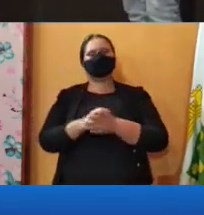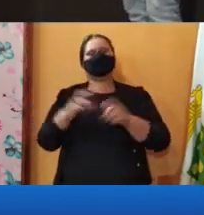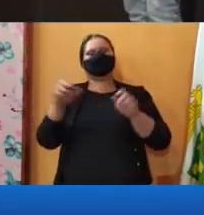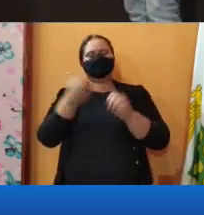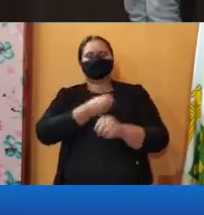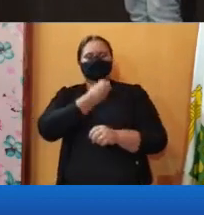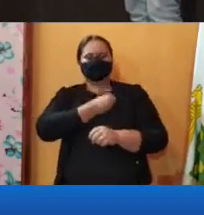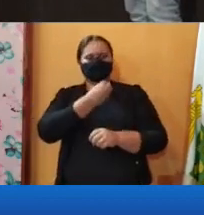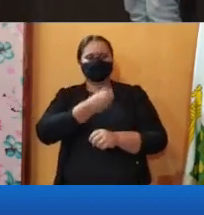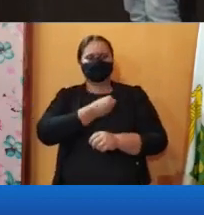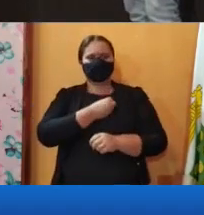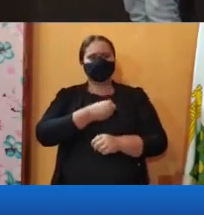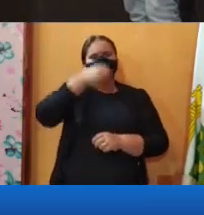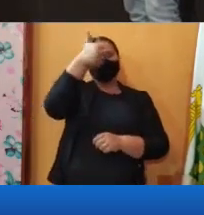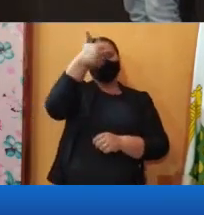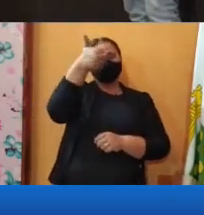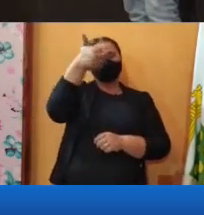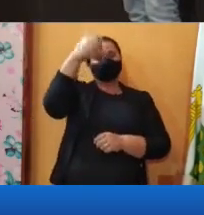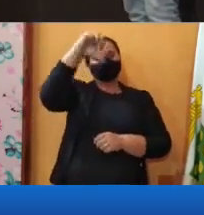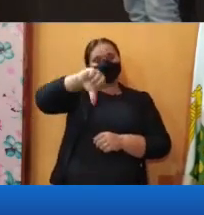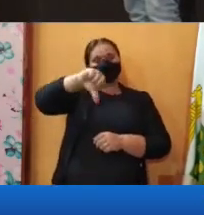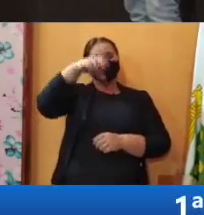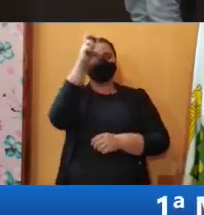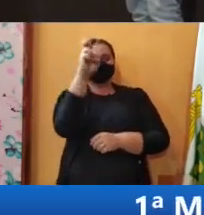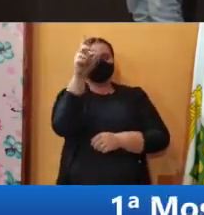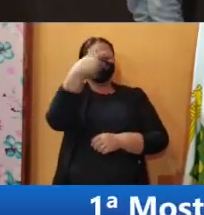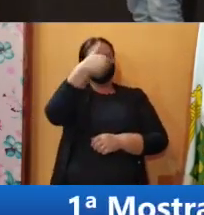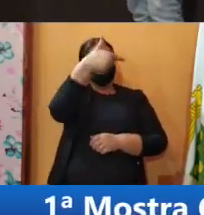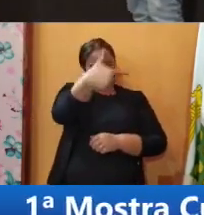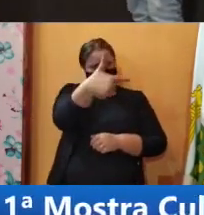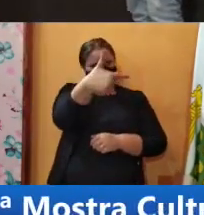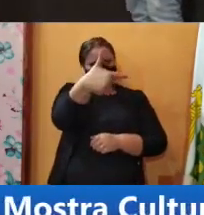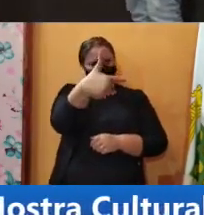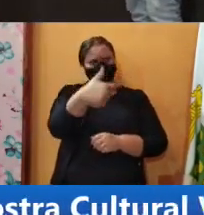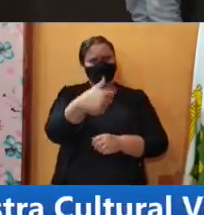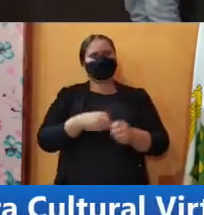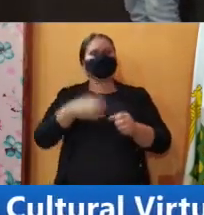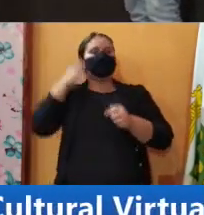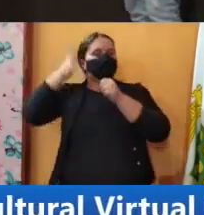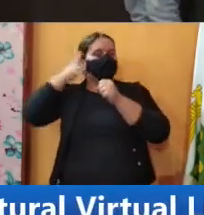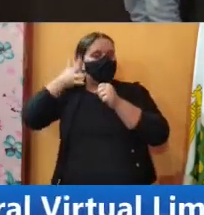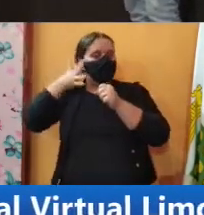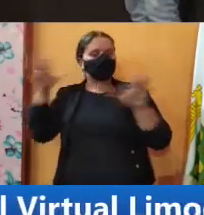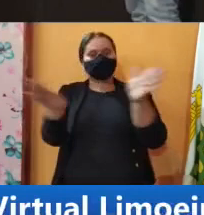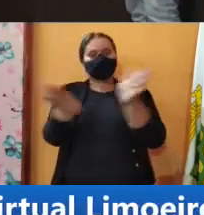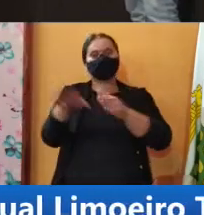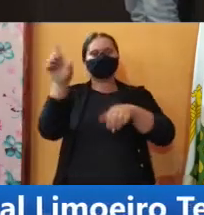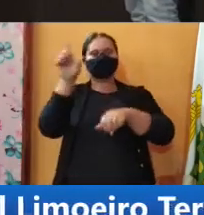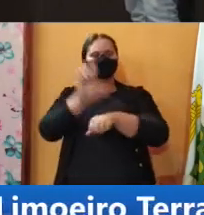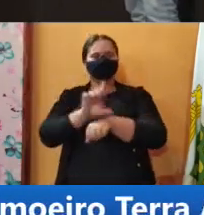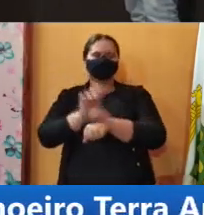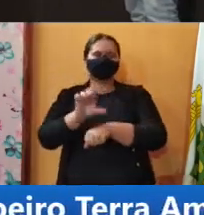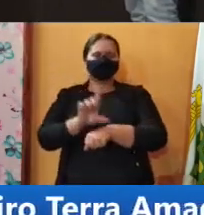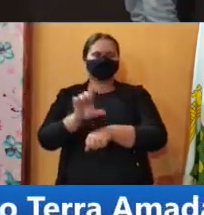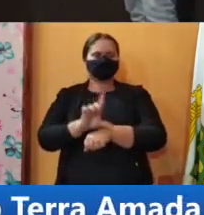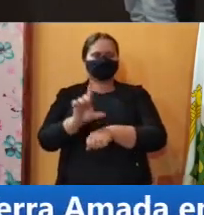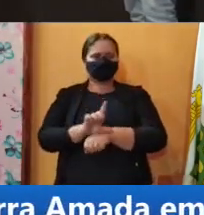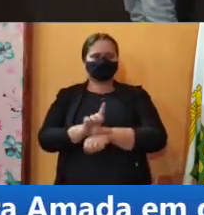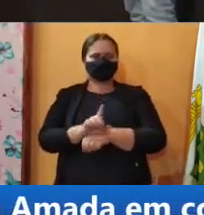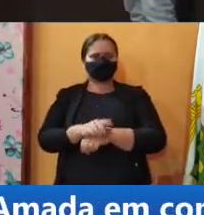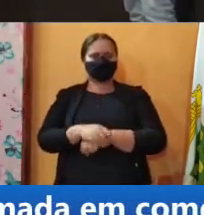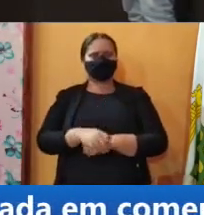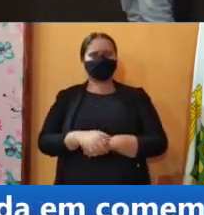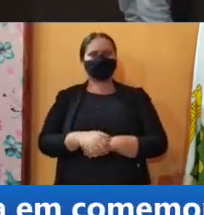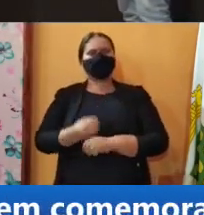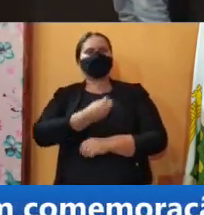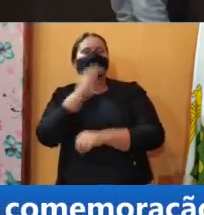de 1952, a chegada da rádio difusora aqui na nossa cidade. E a gente, como vimos aqui num dos